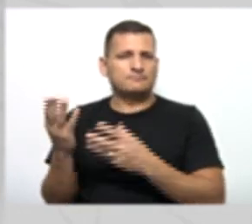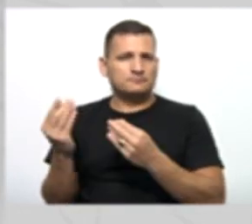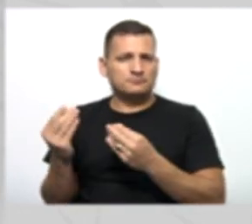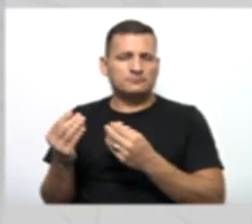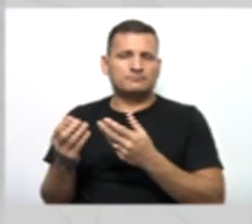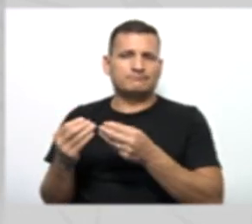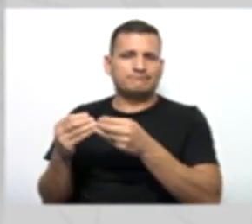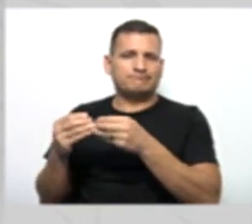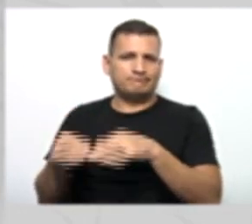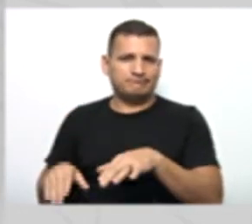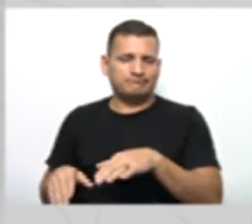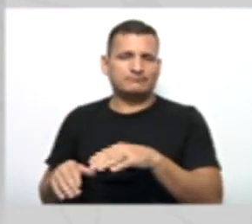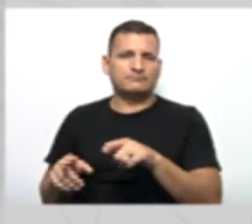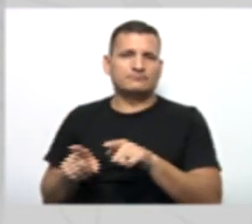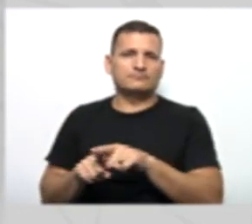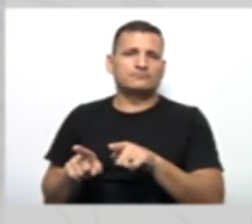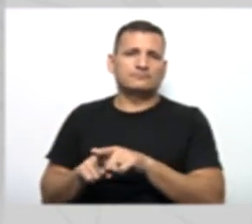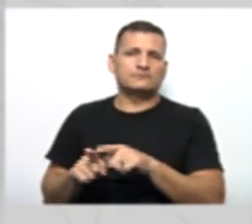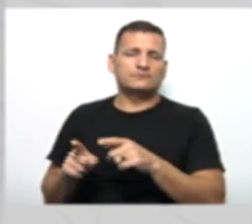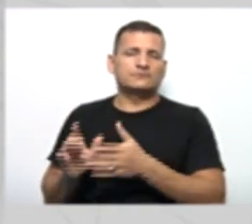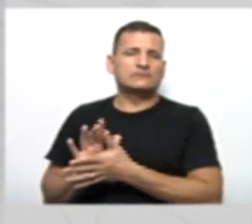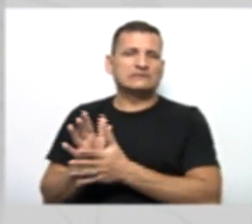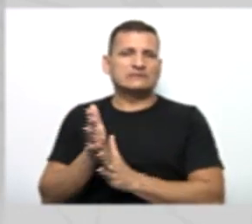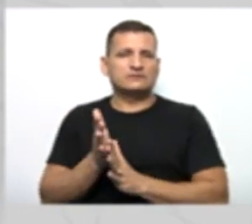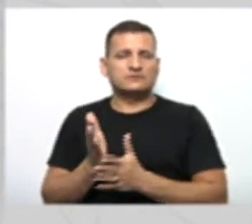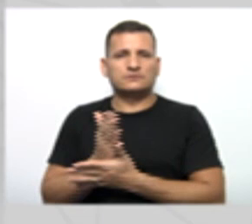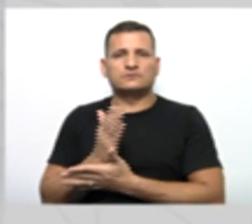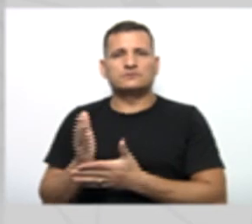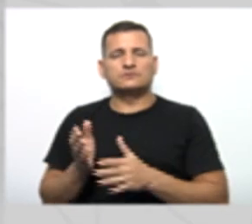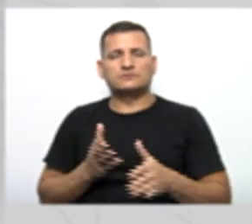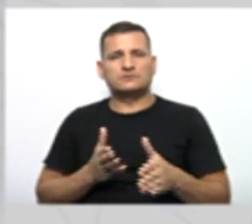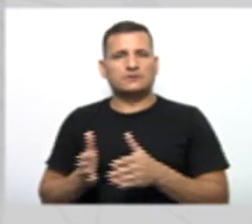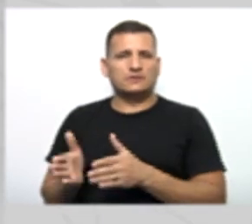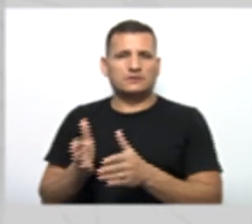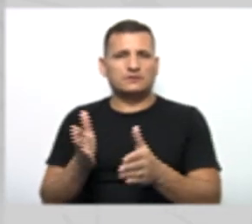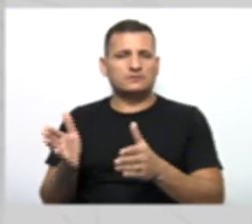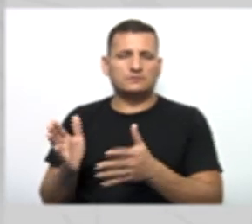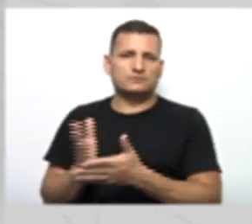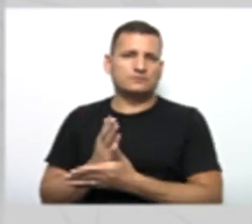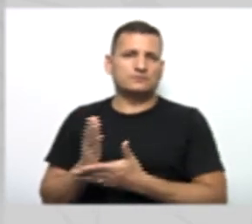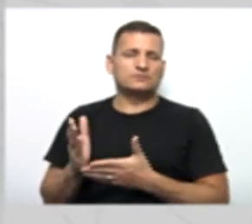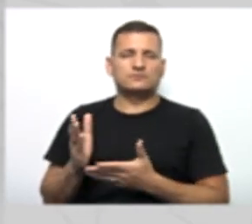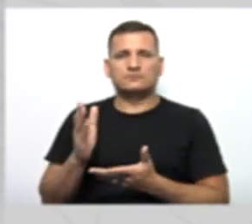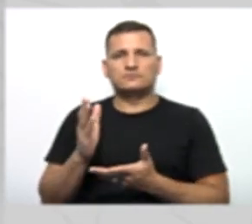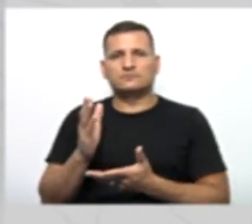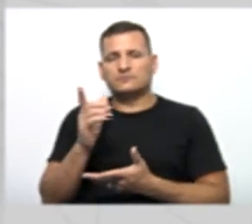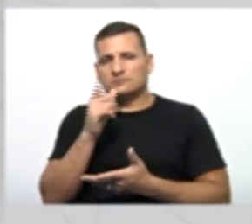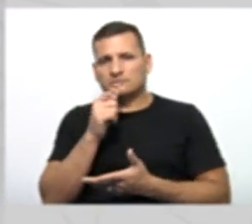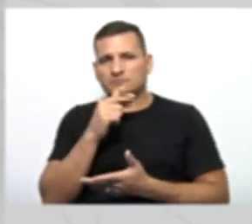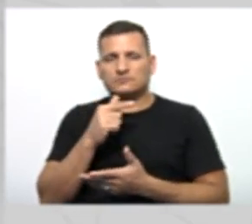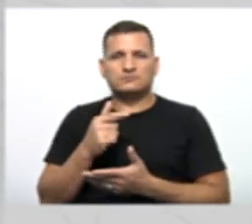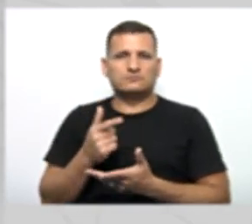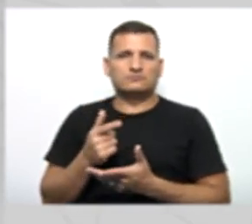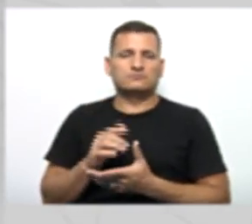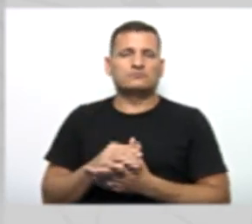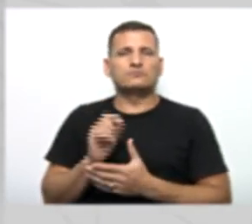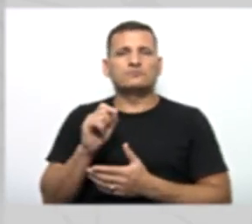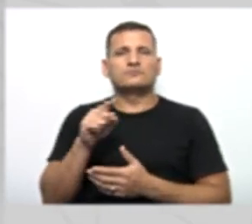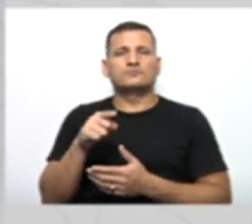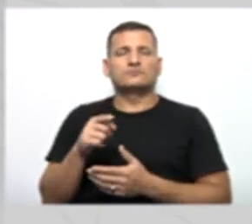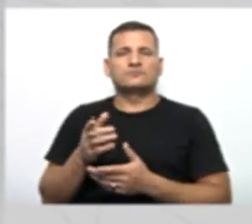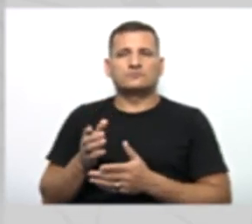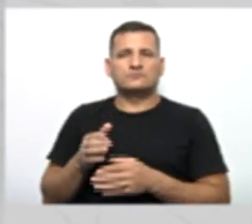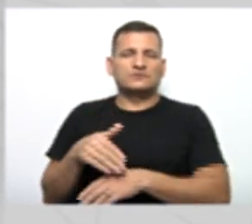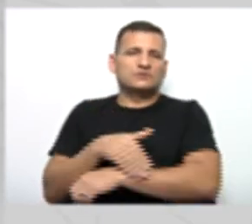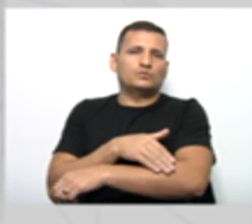acabar destruindo alguns lagos, alguns corpos d'água, alguns riachos, quando estiver abrindo